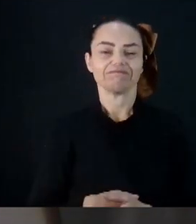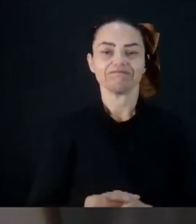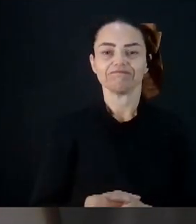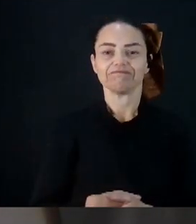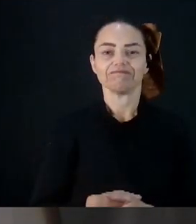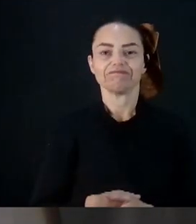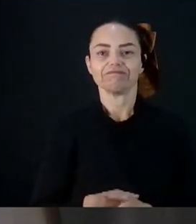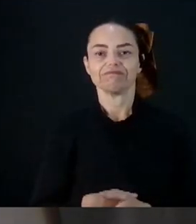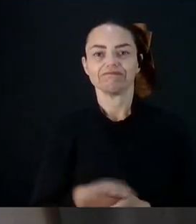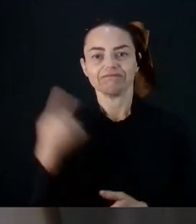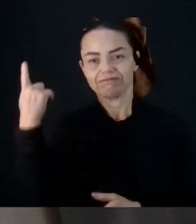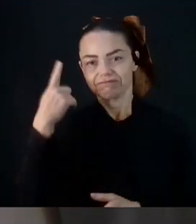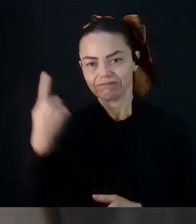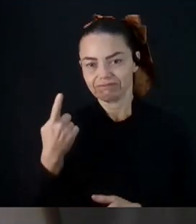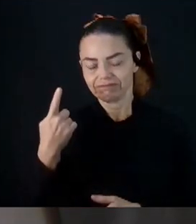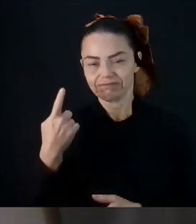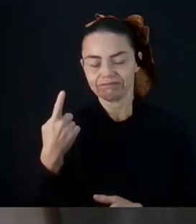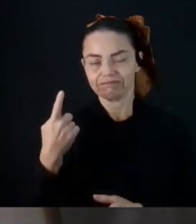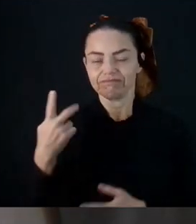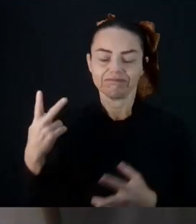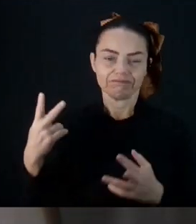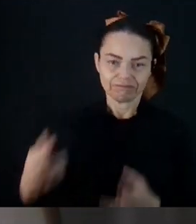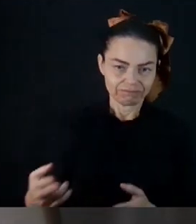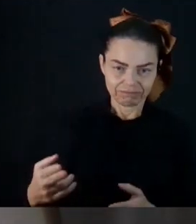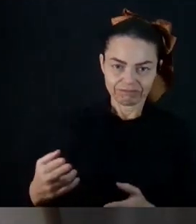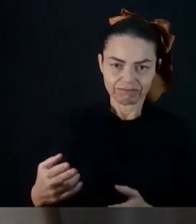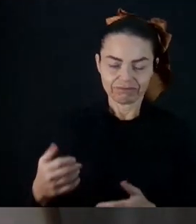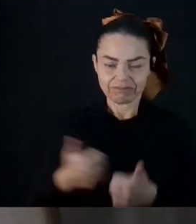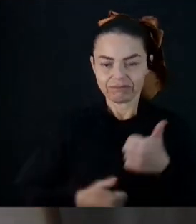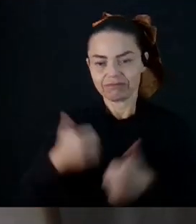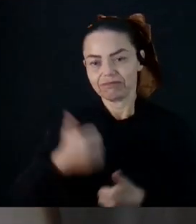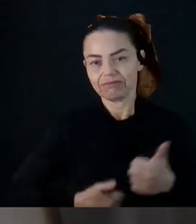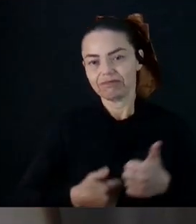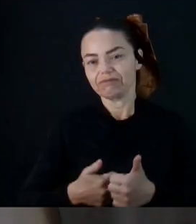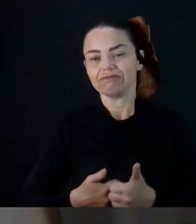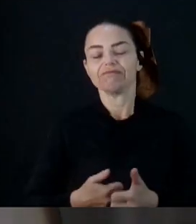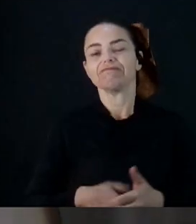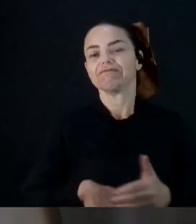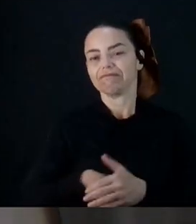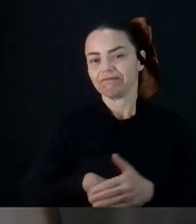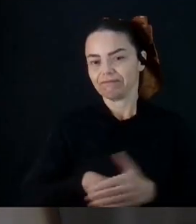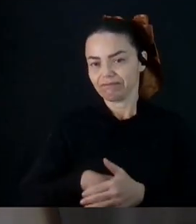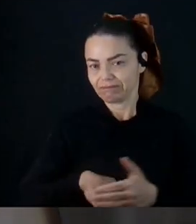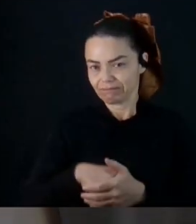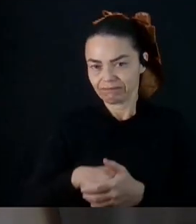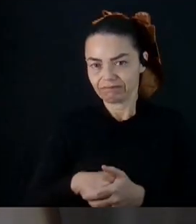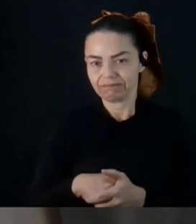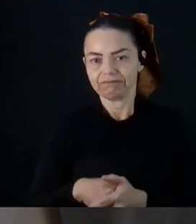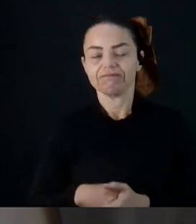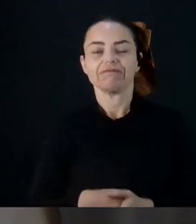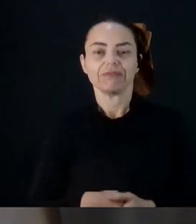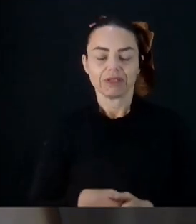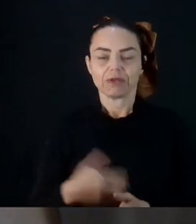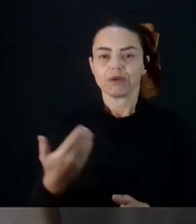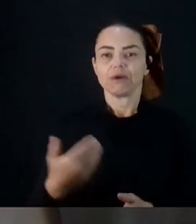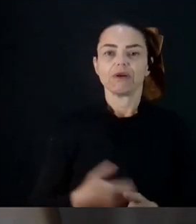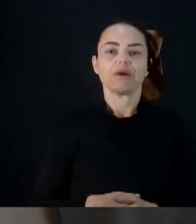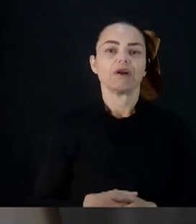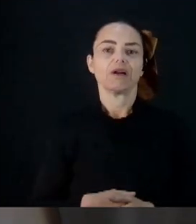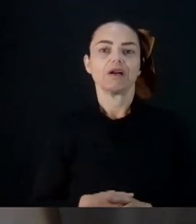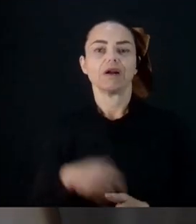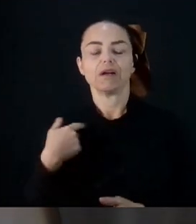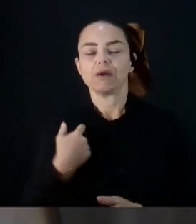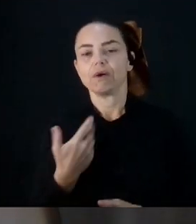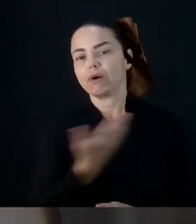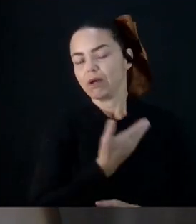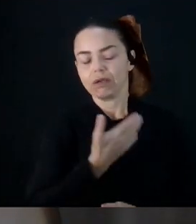cabelo igual o jogador de futebol, né, agora que a gente está na Copa. Isso mesmo. Então aí o amigo não vai conversar, não